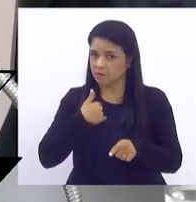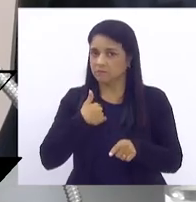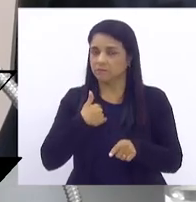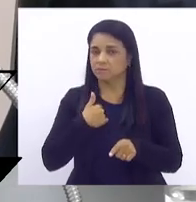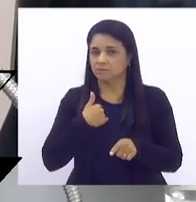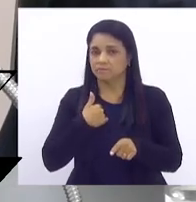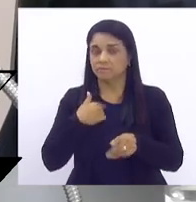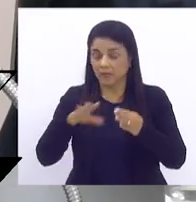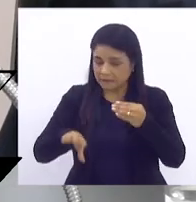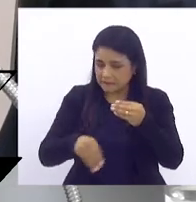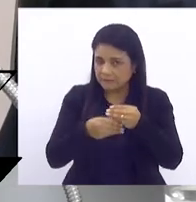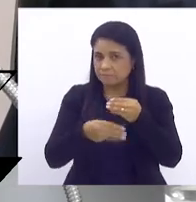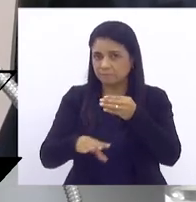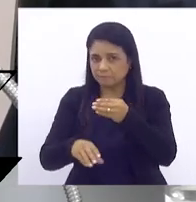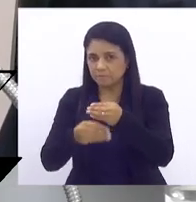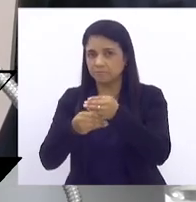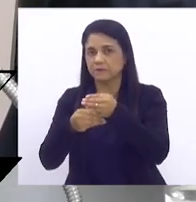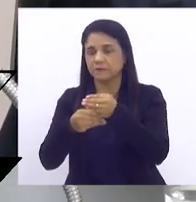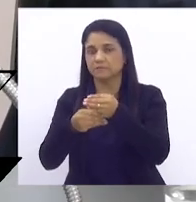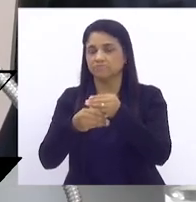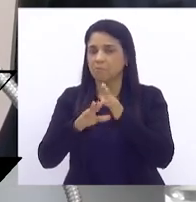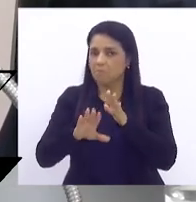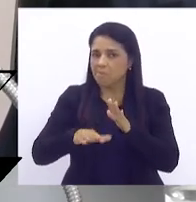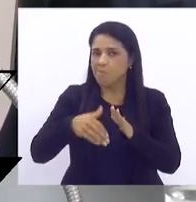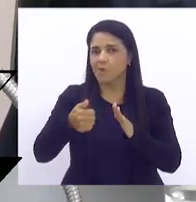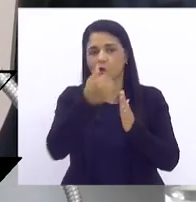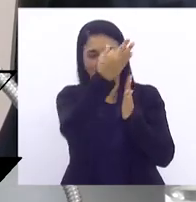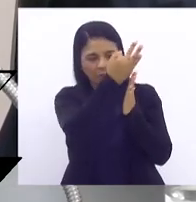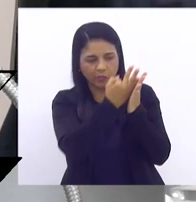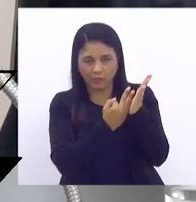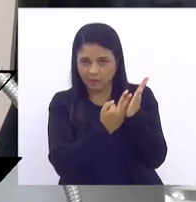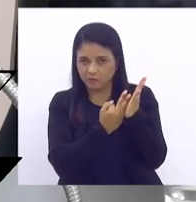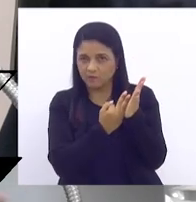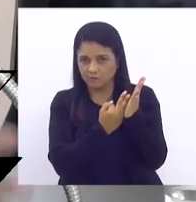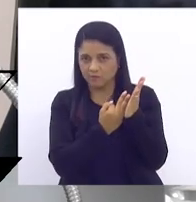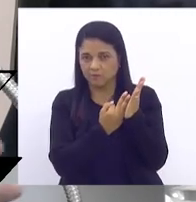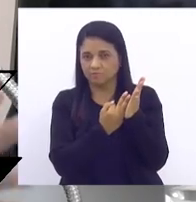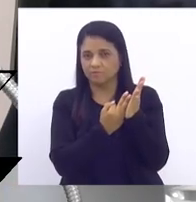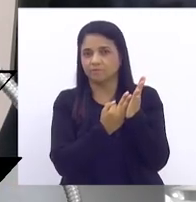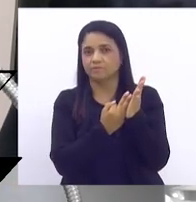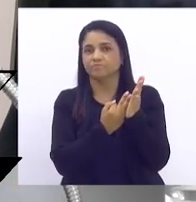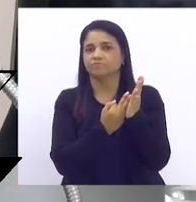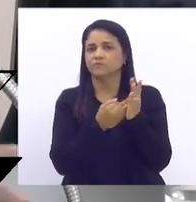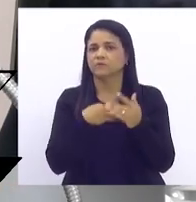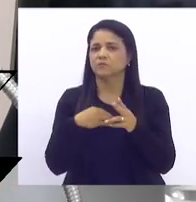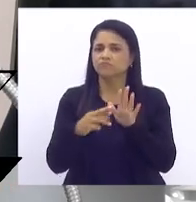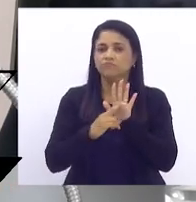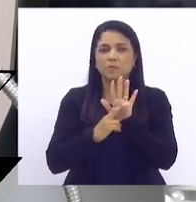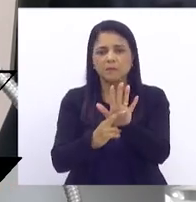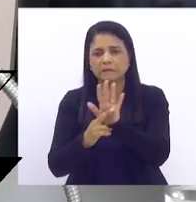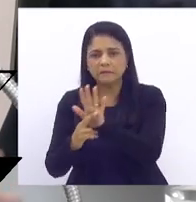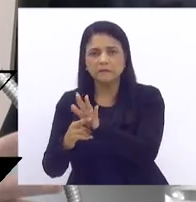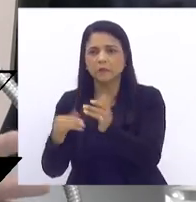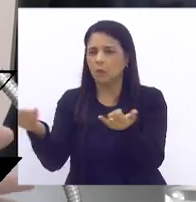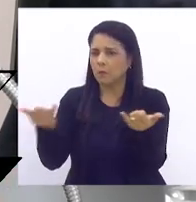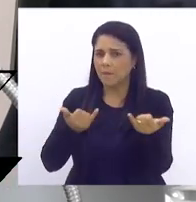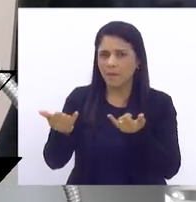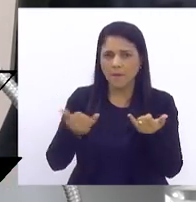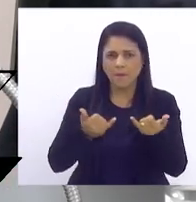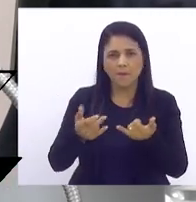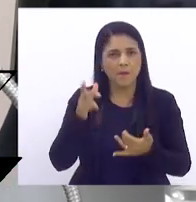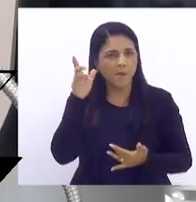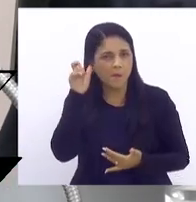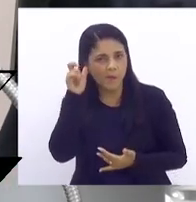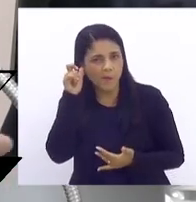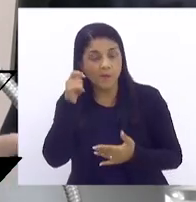essas emendas vão aprimorar o texto. E aí, na oportunidade, a gente até escutar as representações, enfim. Então, se puder votar